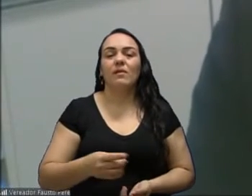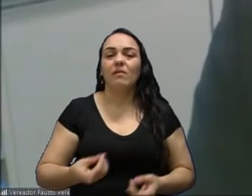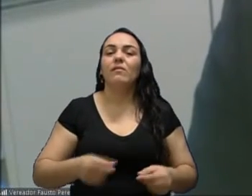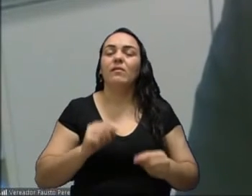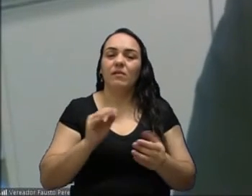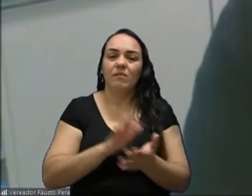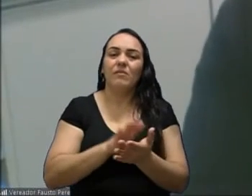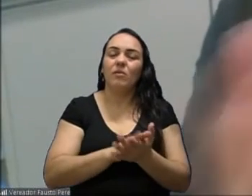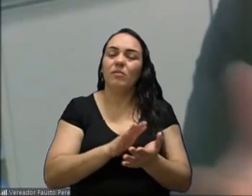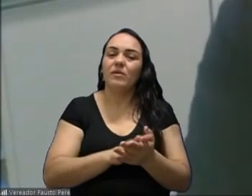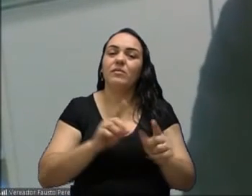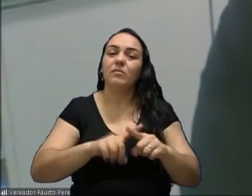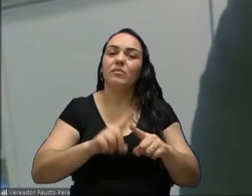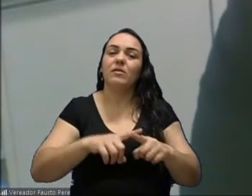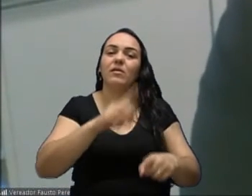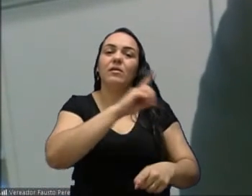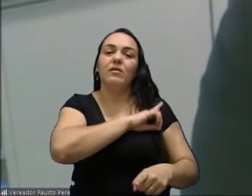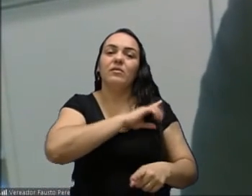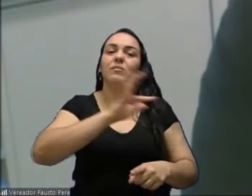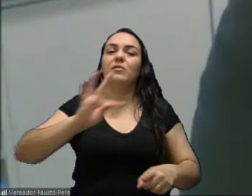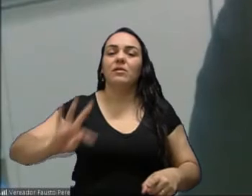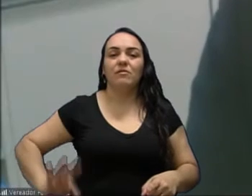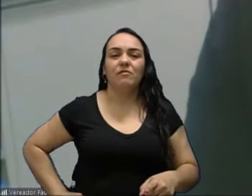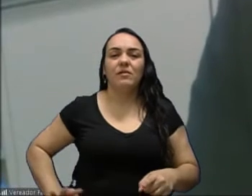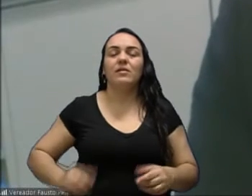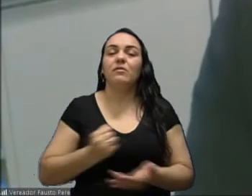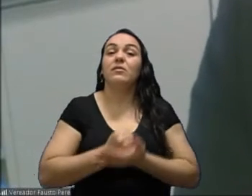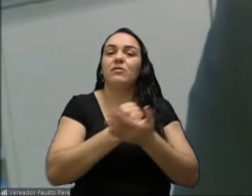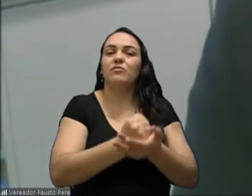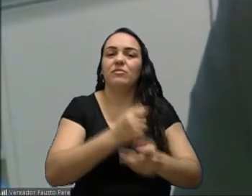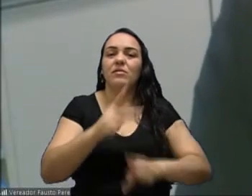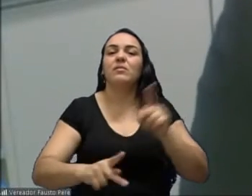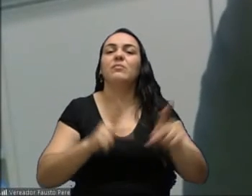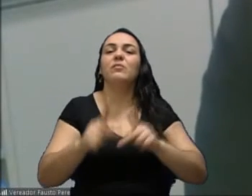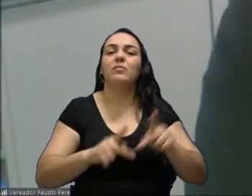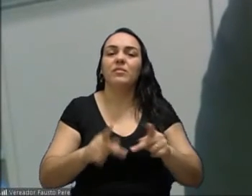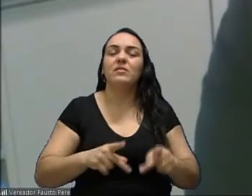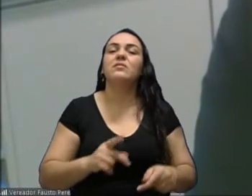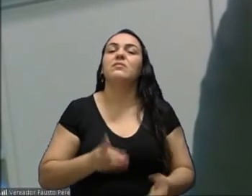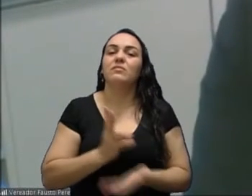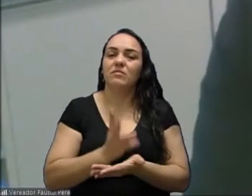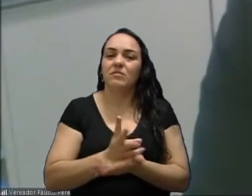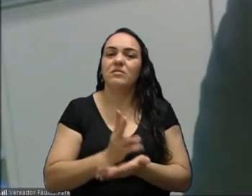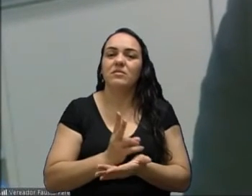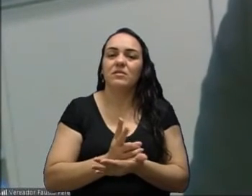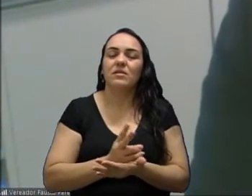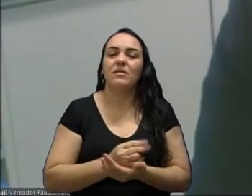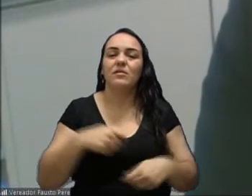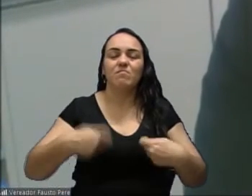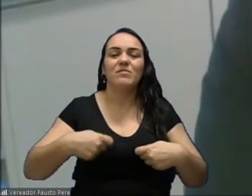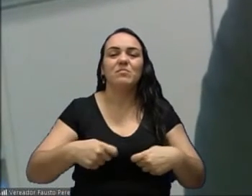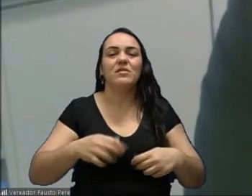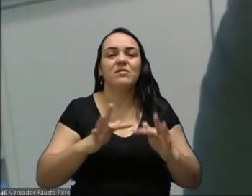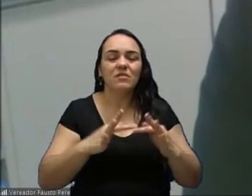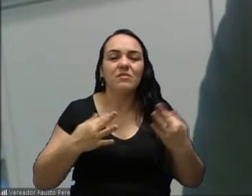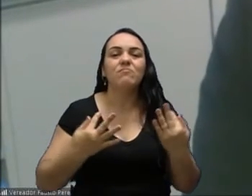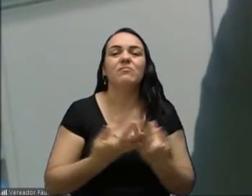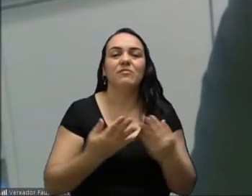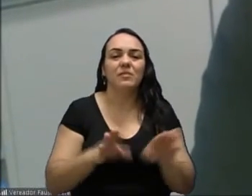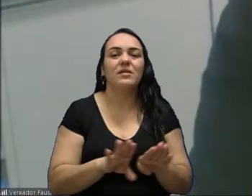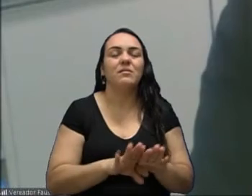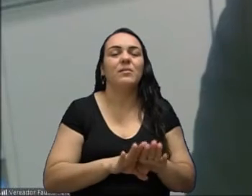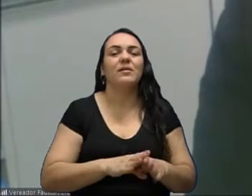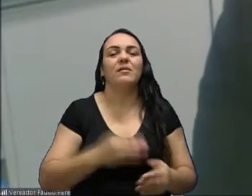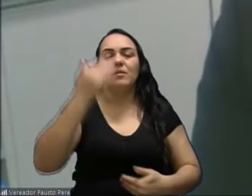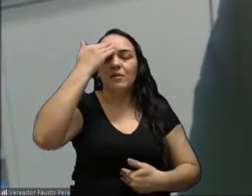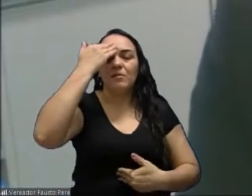trabalhado forte e firme levando explicações e orientações à população que tanto está precisando nesse momento do apoio do governo